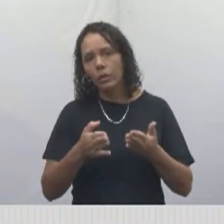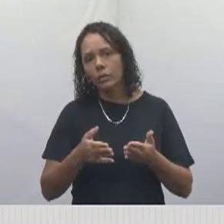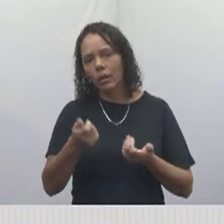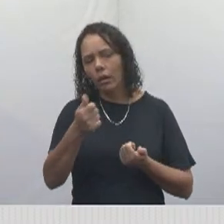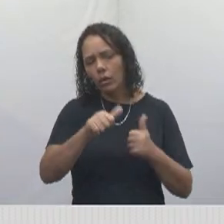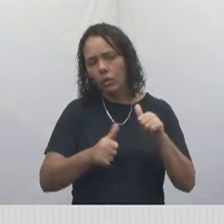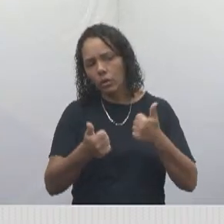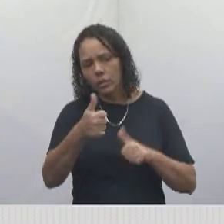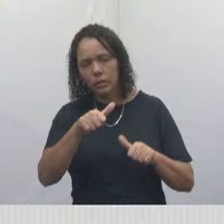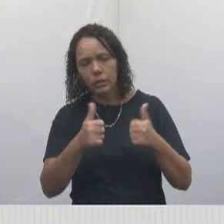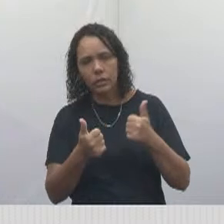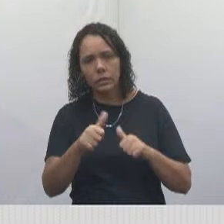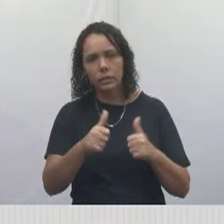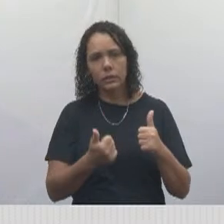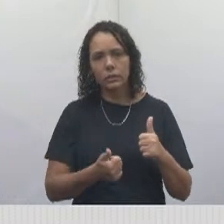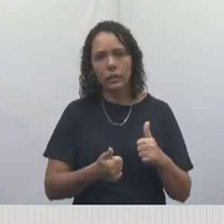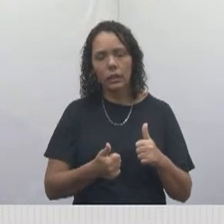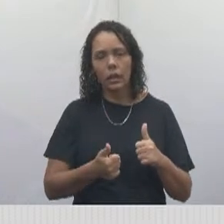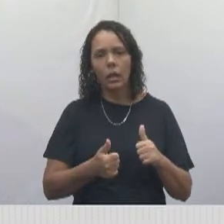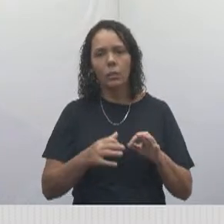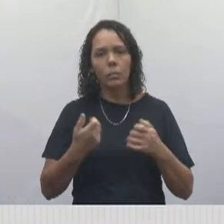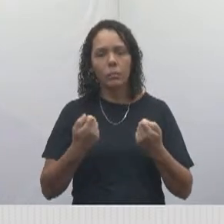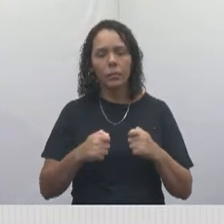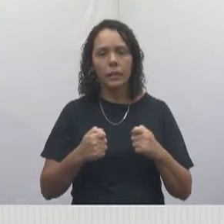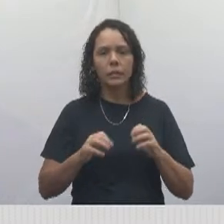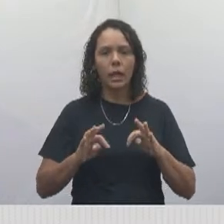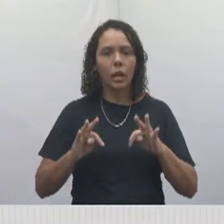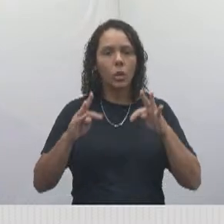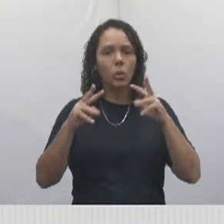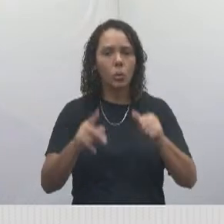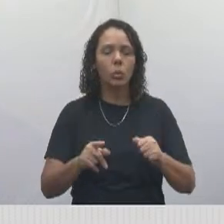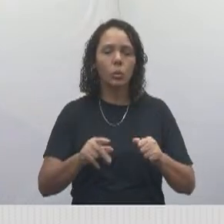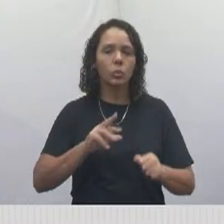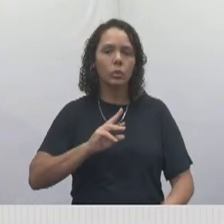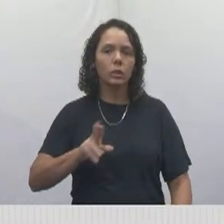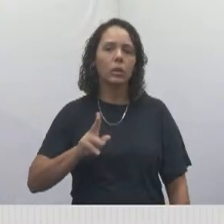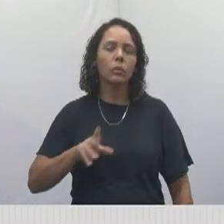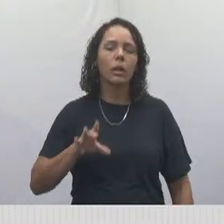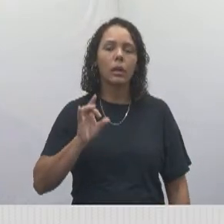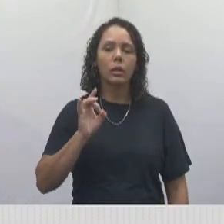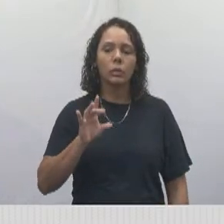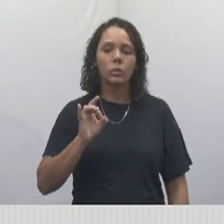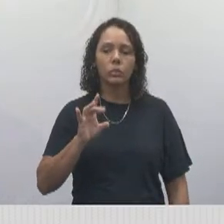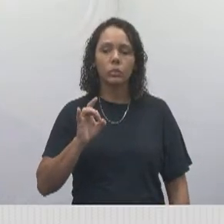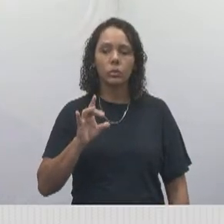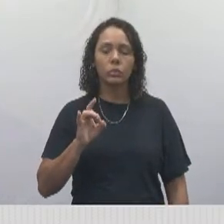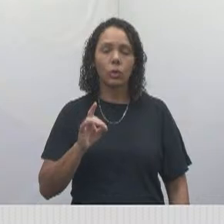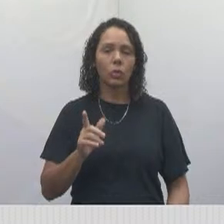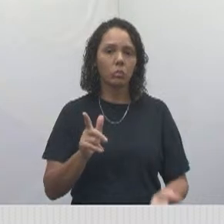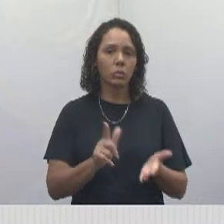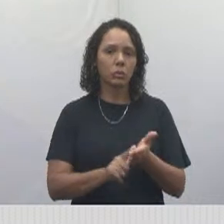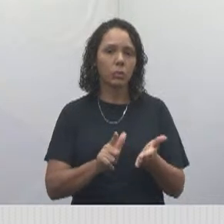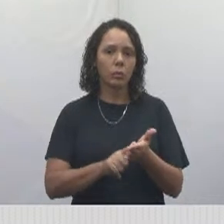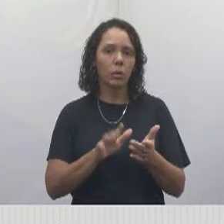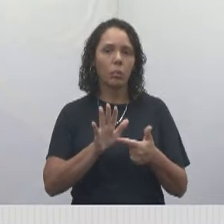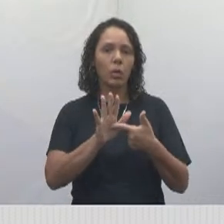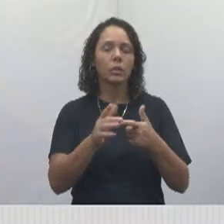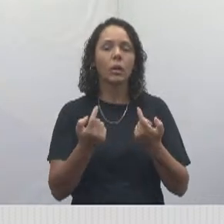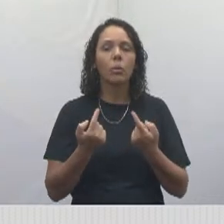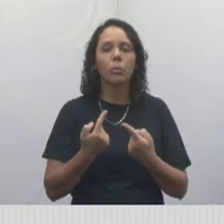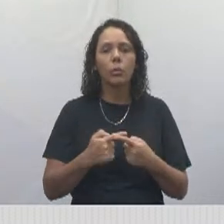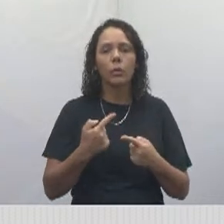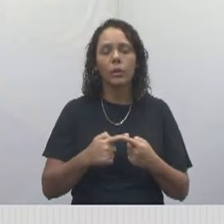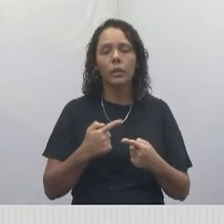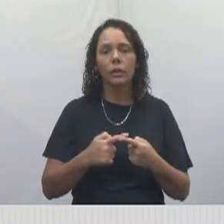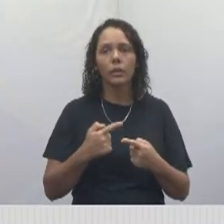temos de pessoal, nós temos que analisar tudo, não apenas o que sai efetivamente da folha, porque esse volume de recursos